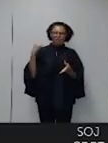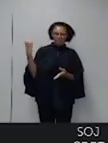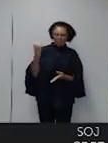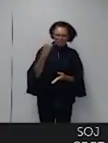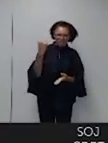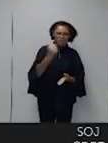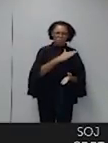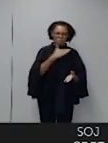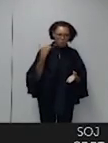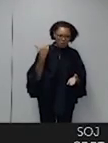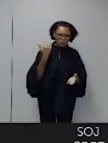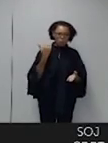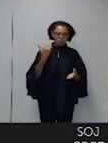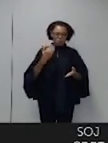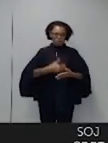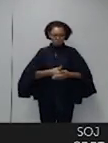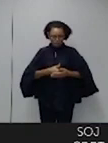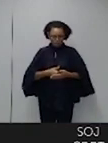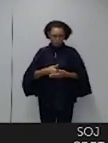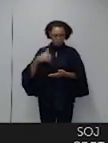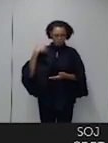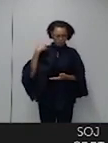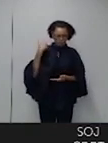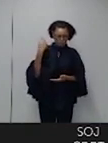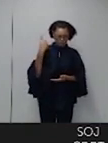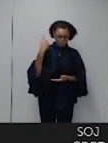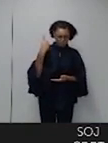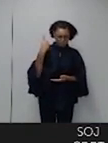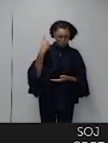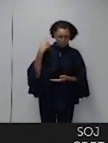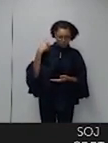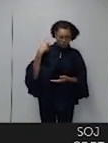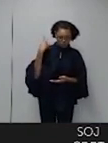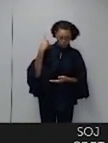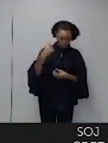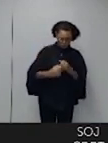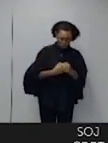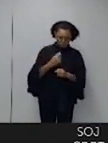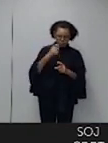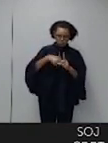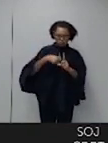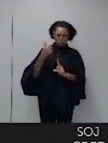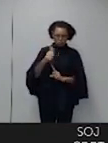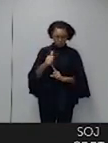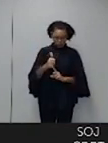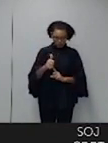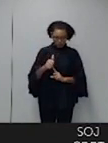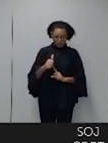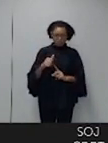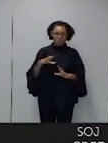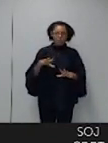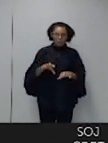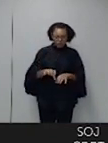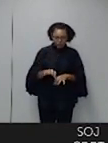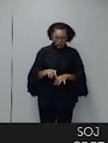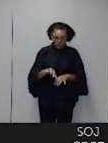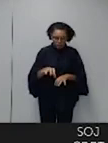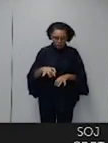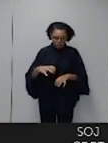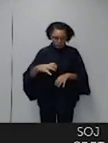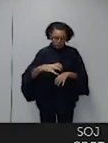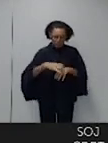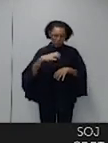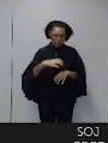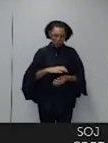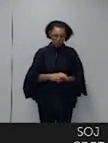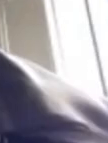A relatora do recurso foi a ministra Nancy Andrighi, que destacou que o prazo de prescrição aquisitiva relativo ao caso não é o de 15 anos,